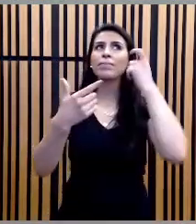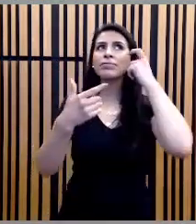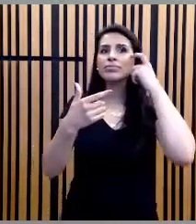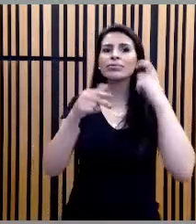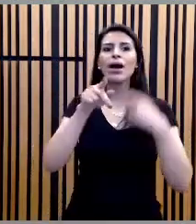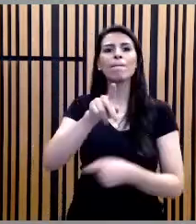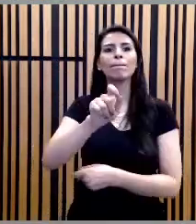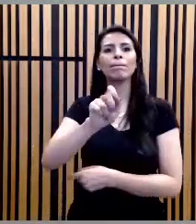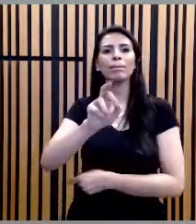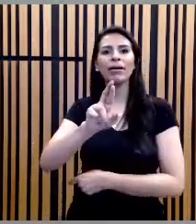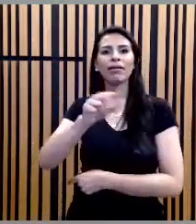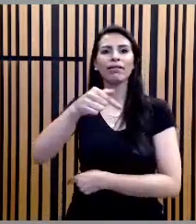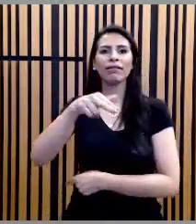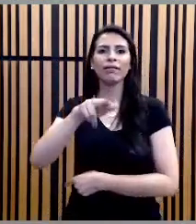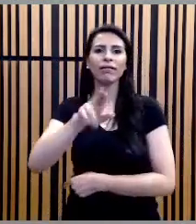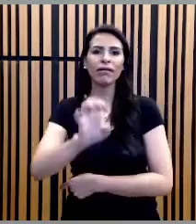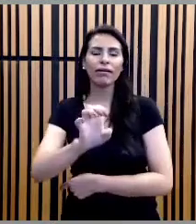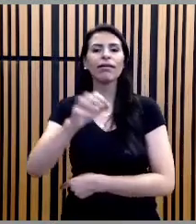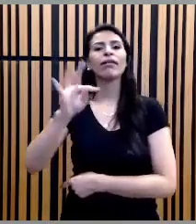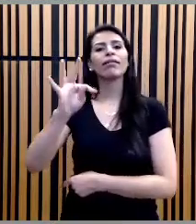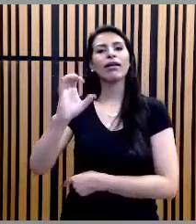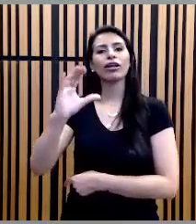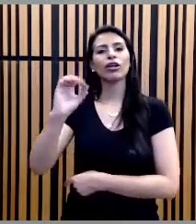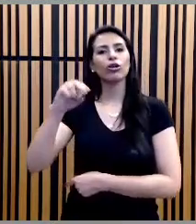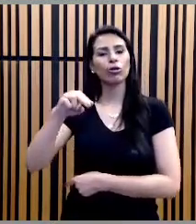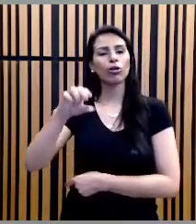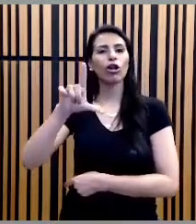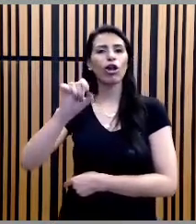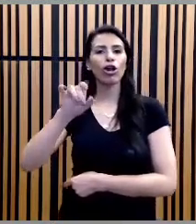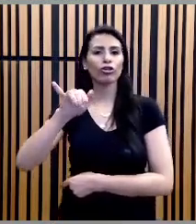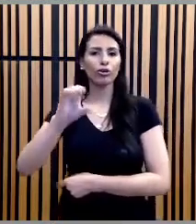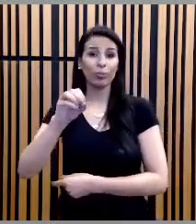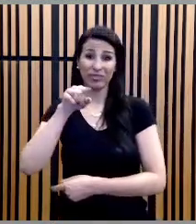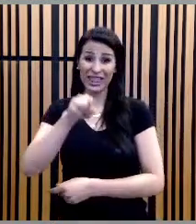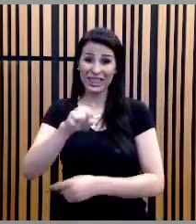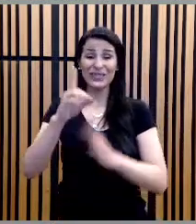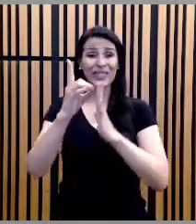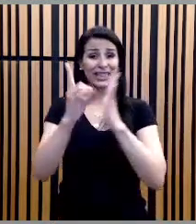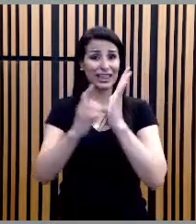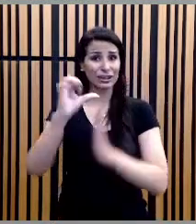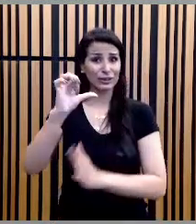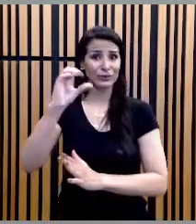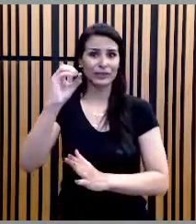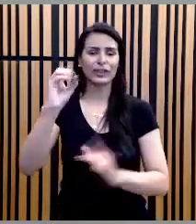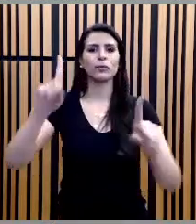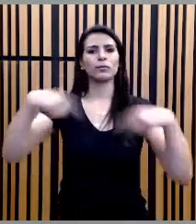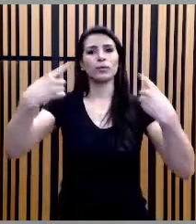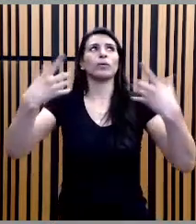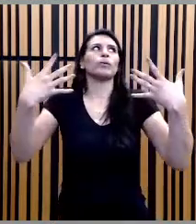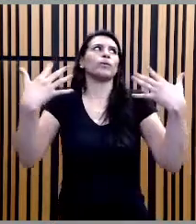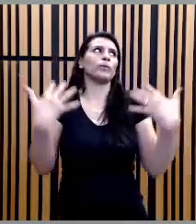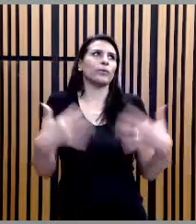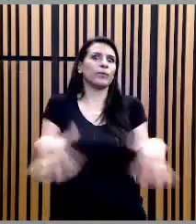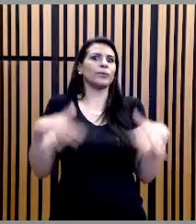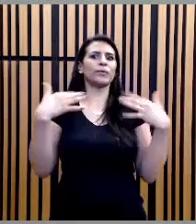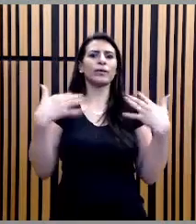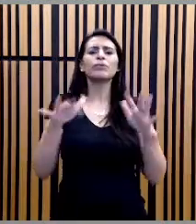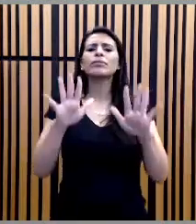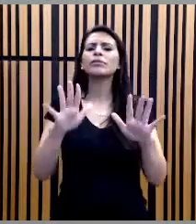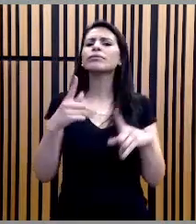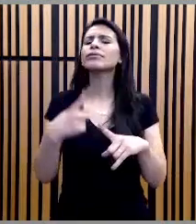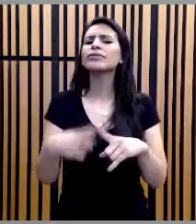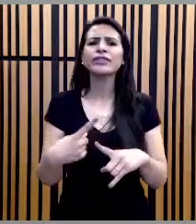tecnológico. Isso, pessoal, na década de 90 foi um desafio muito grande. Por quê? Porque